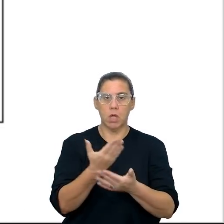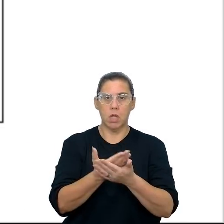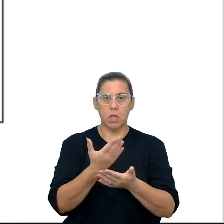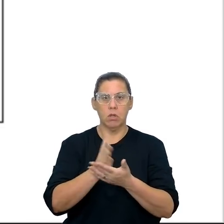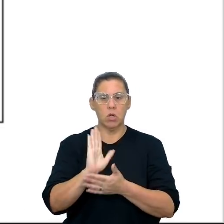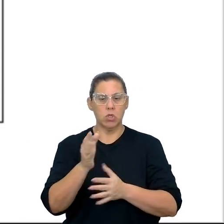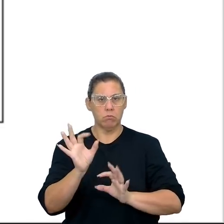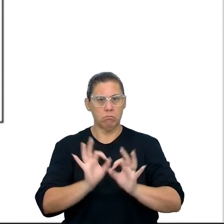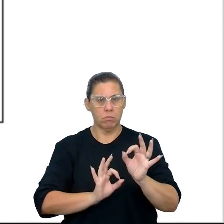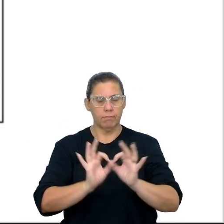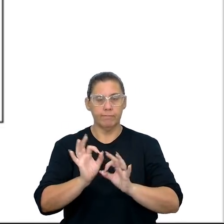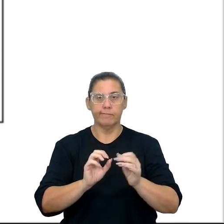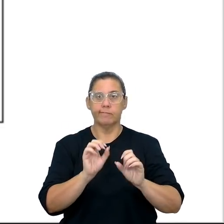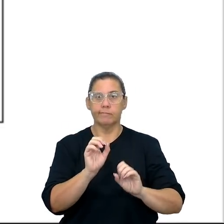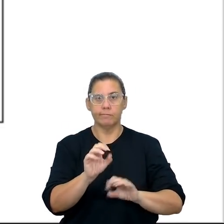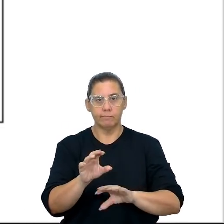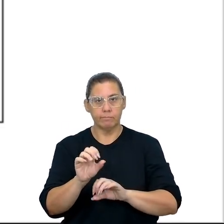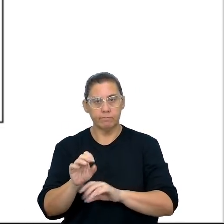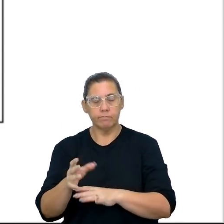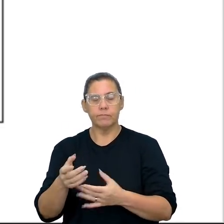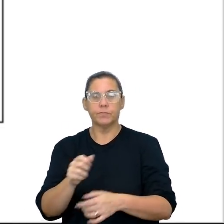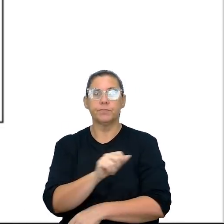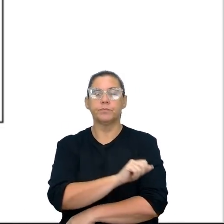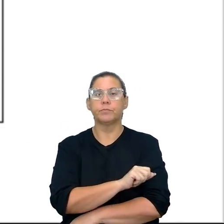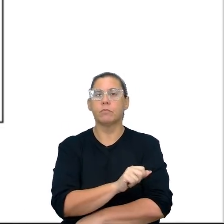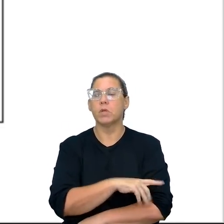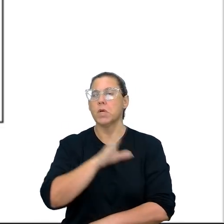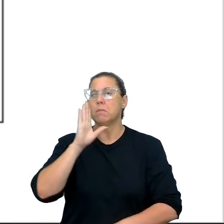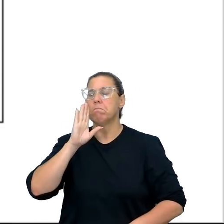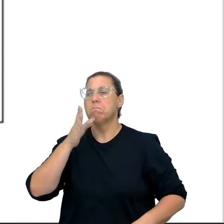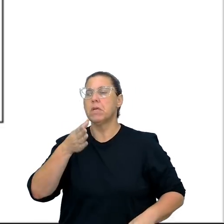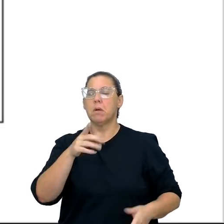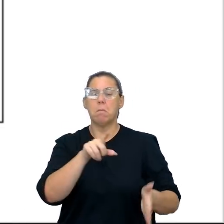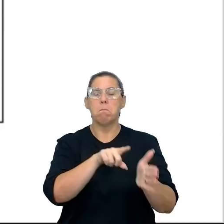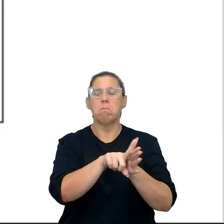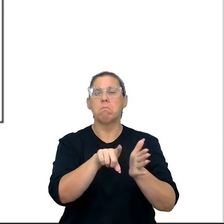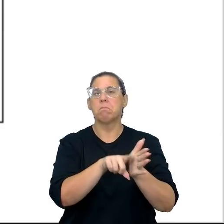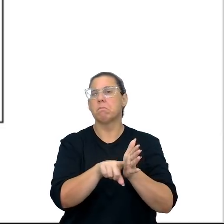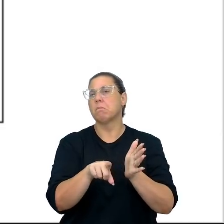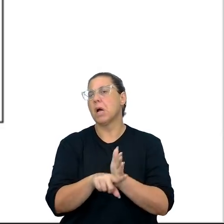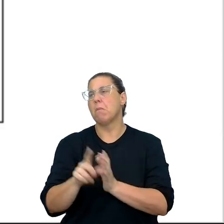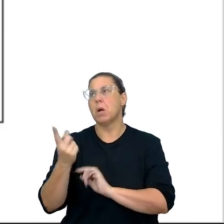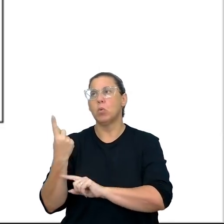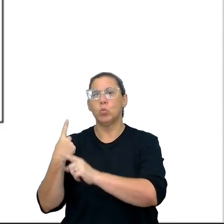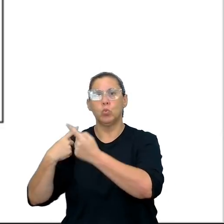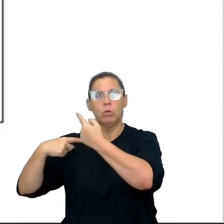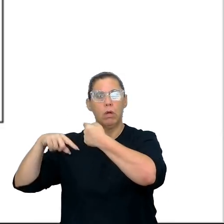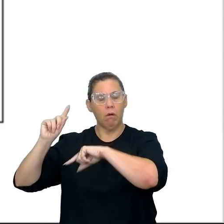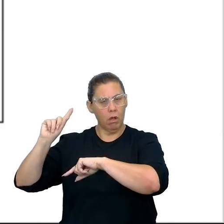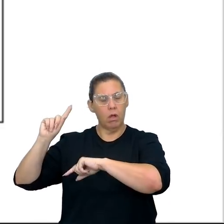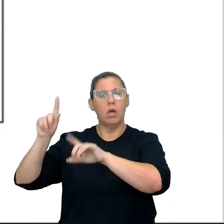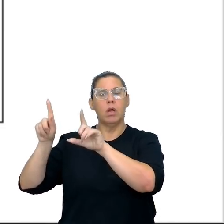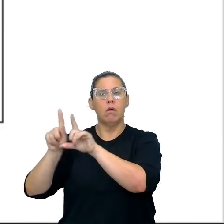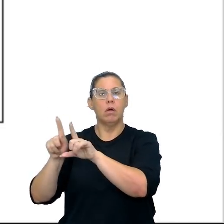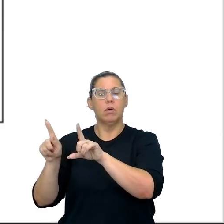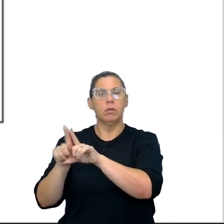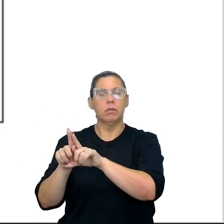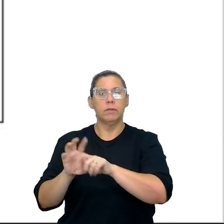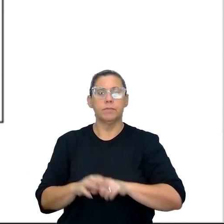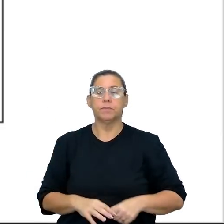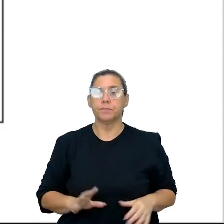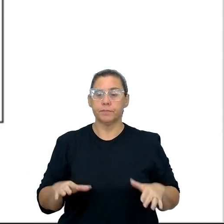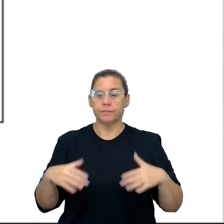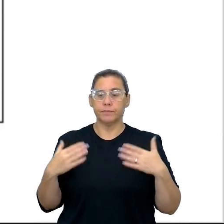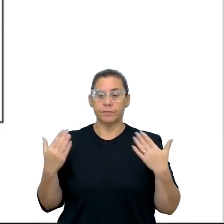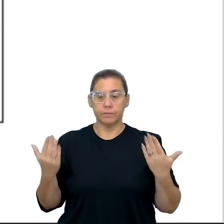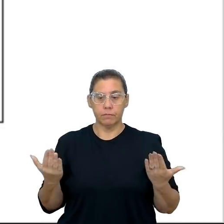gente prepara para as crianças. E principalmente antecipar algumas perguntas para o desenvolvimento, né, dessas atividades.